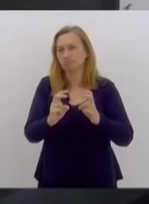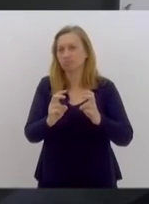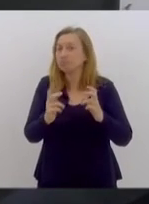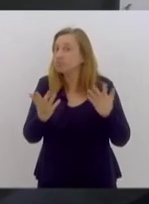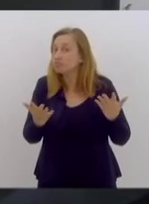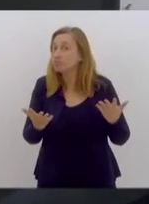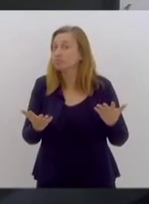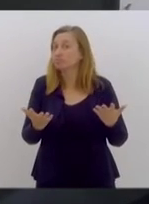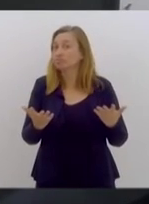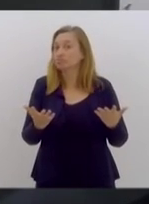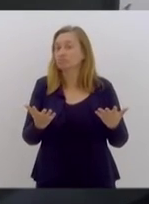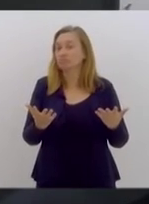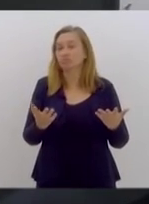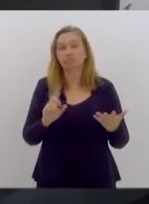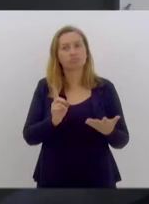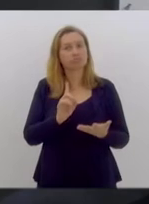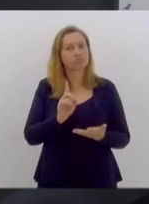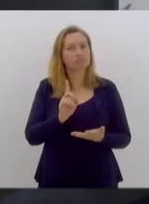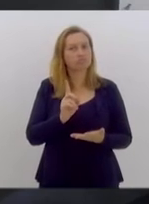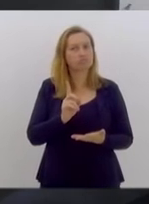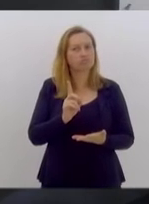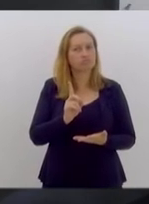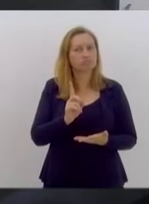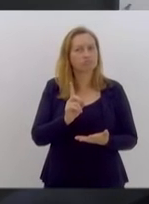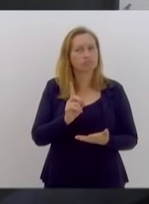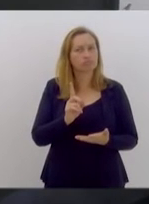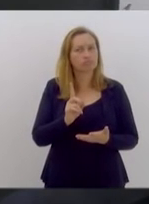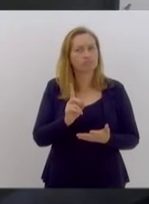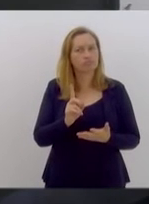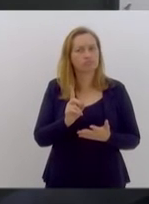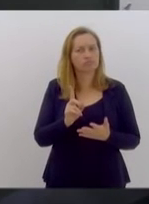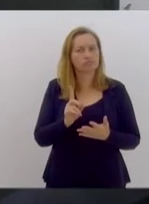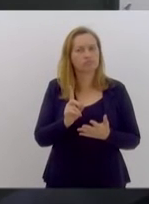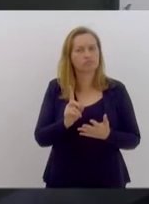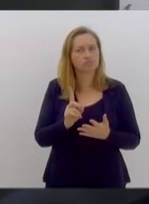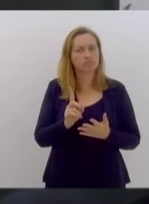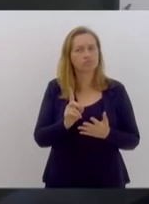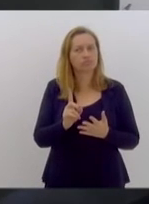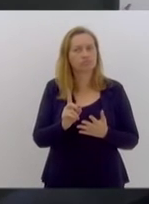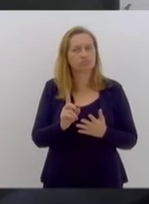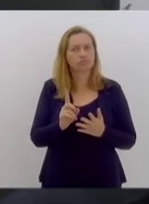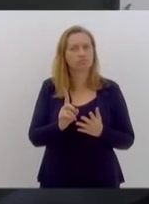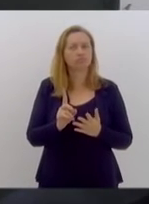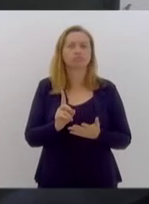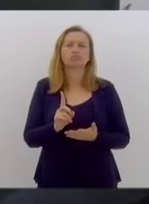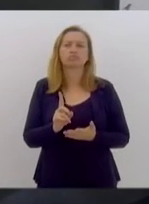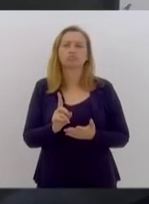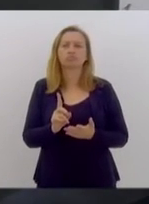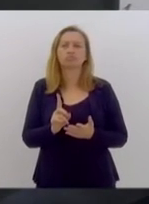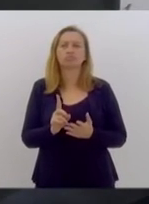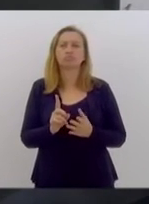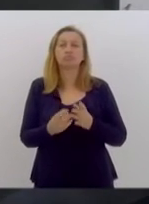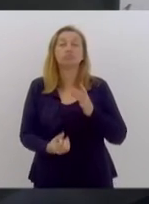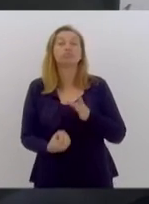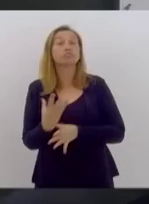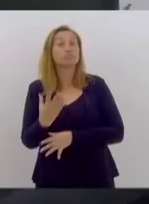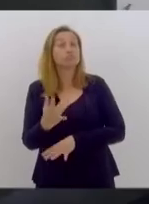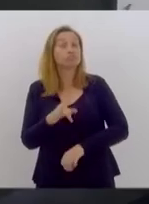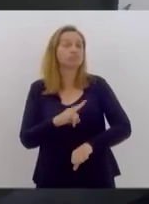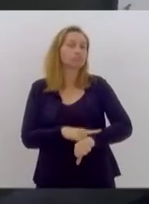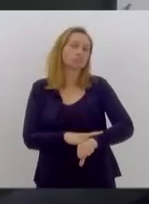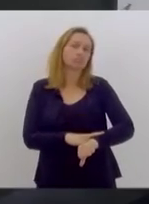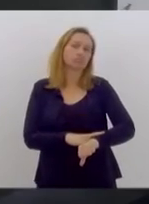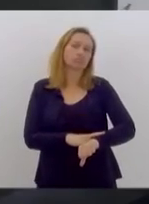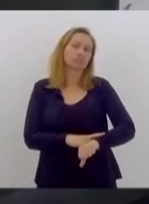não não não cronograma para execução cronograma de 24 implantação de banheiro e